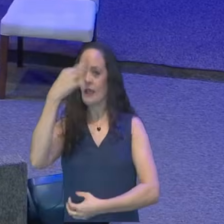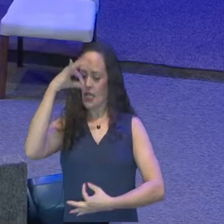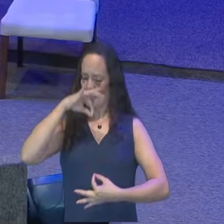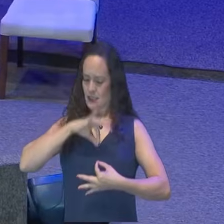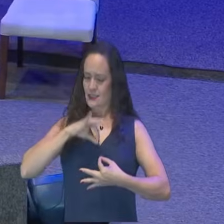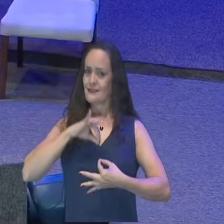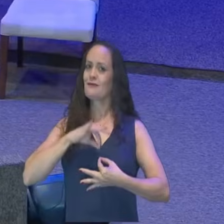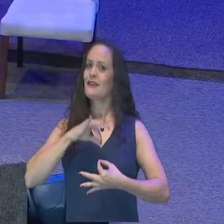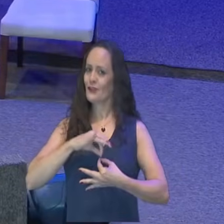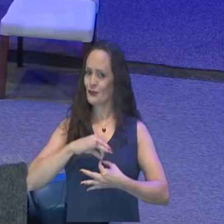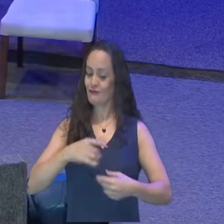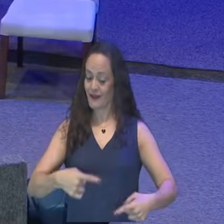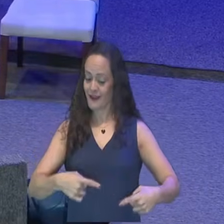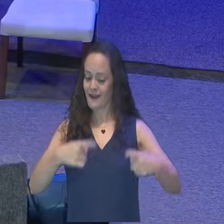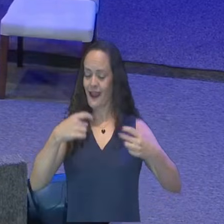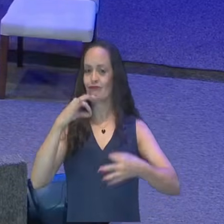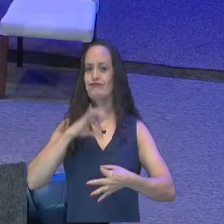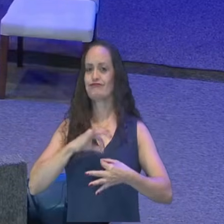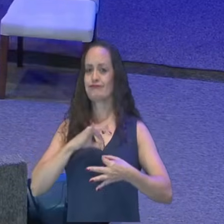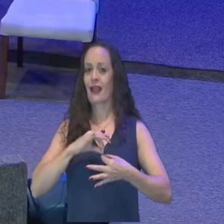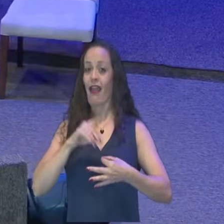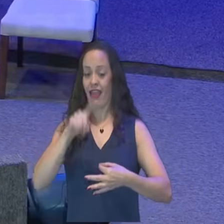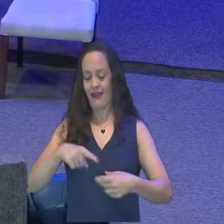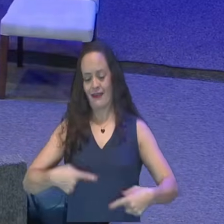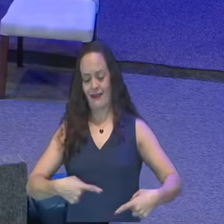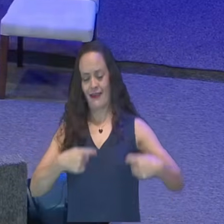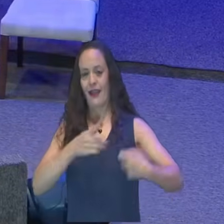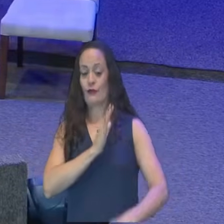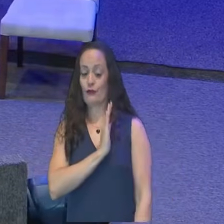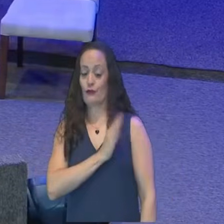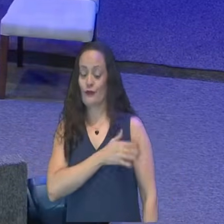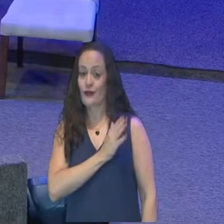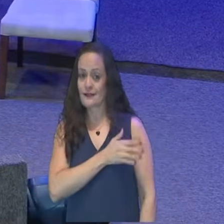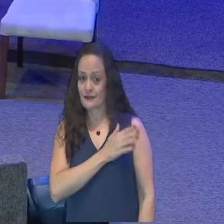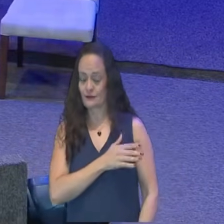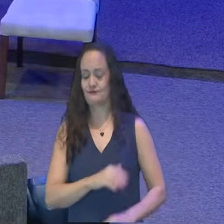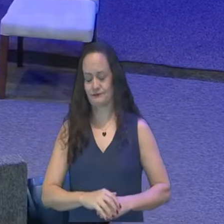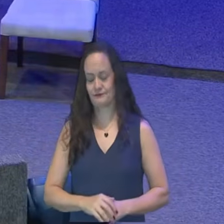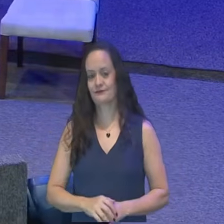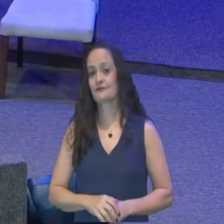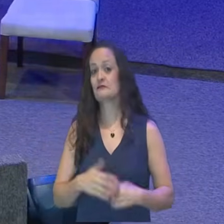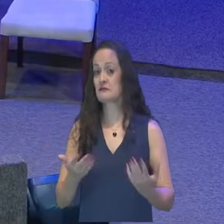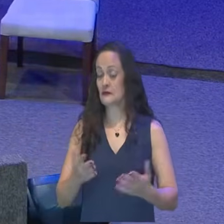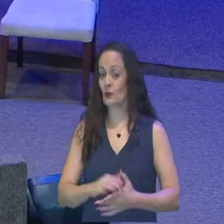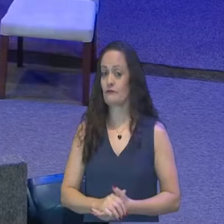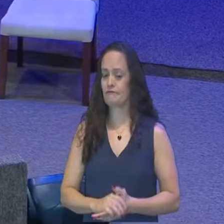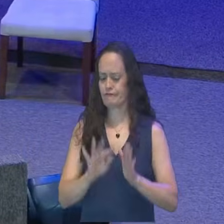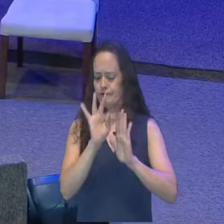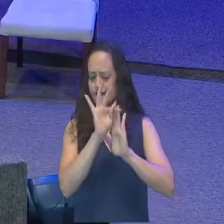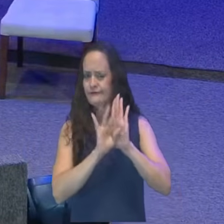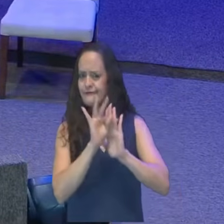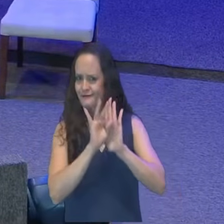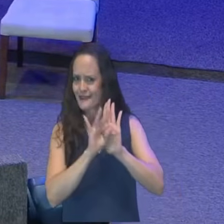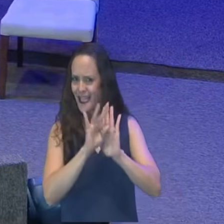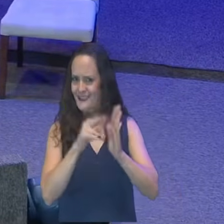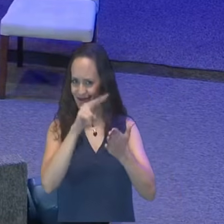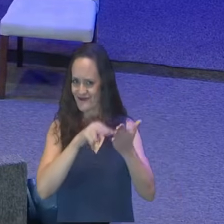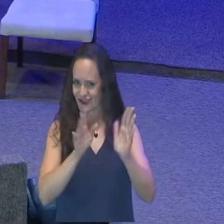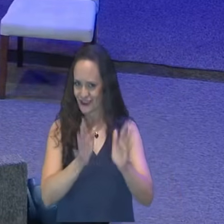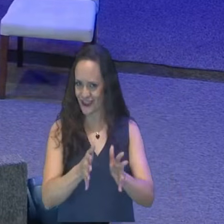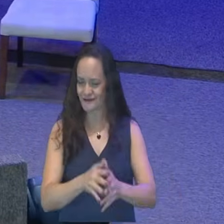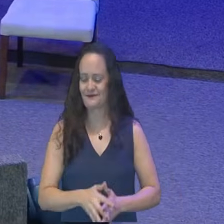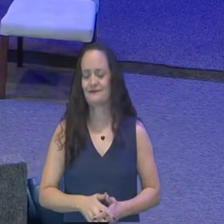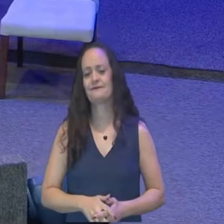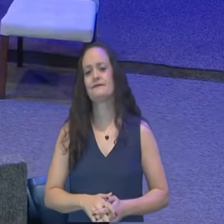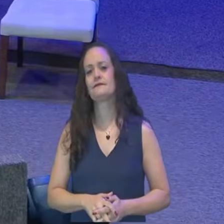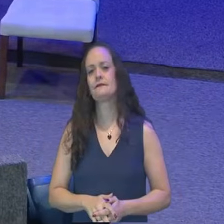especificamente a guerra pelo coração. E dado o texto que nós lemos aqui nesse momento, a